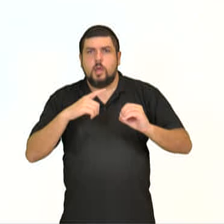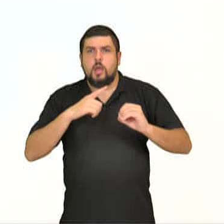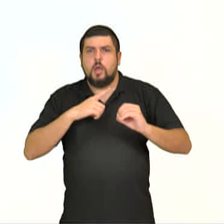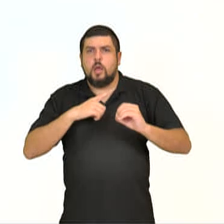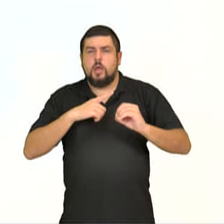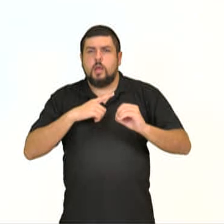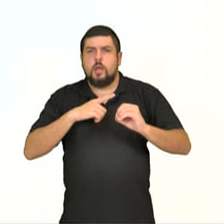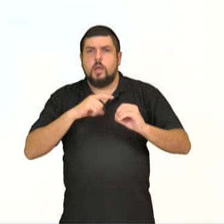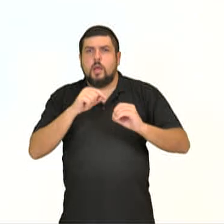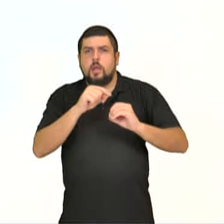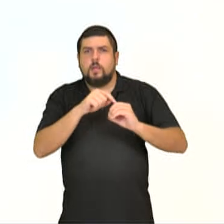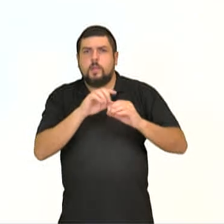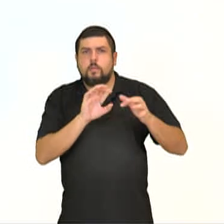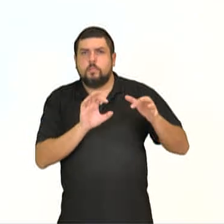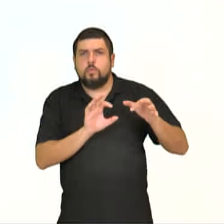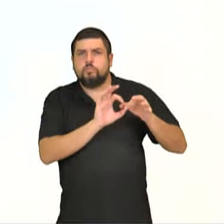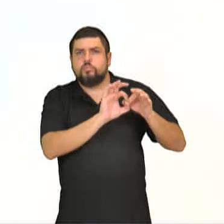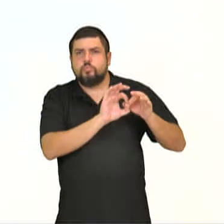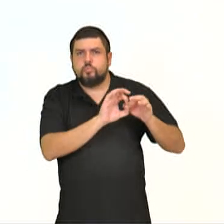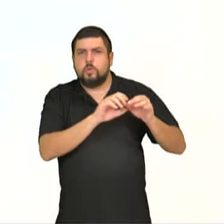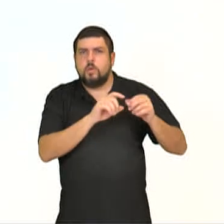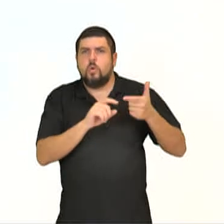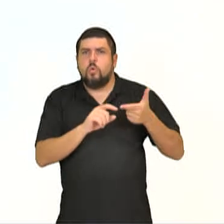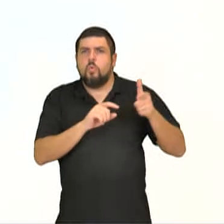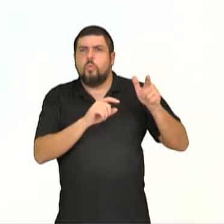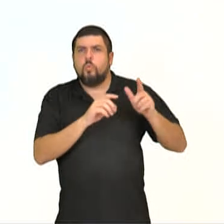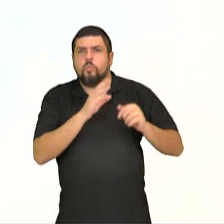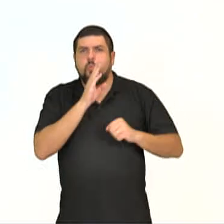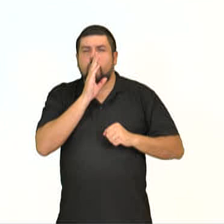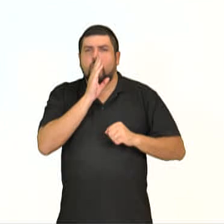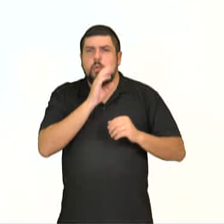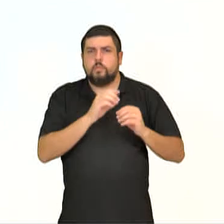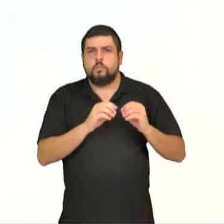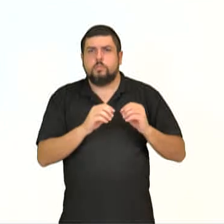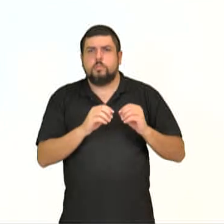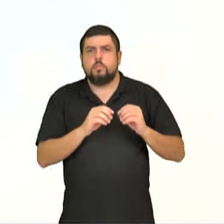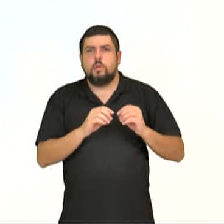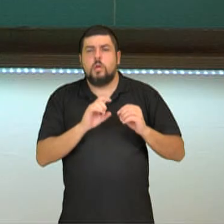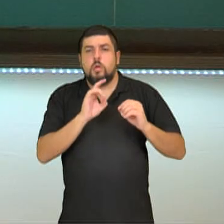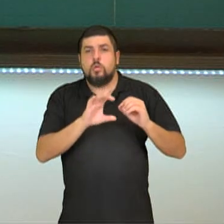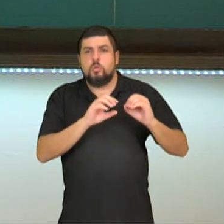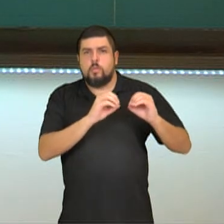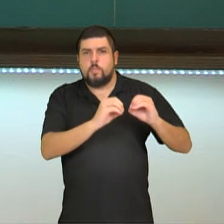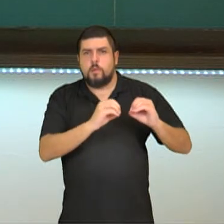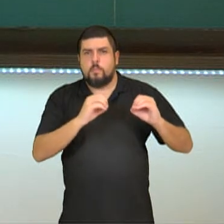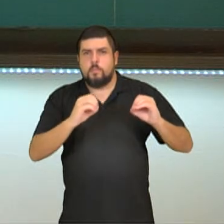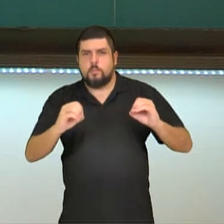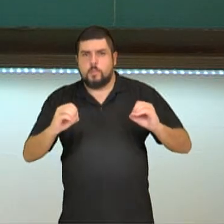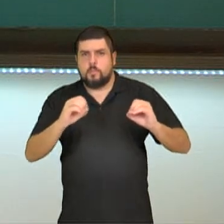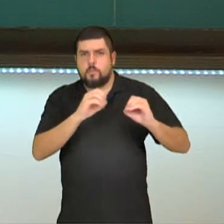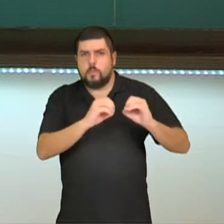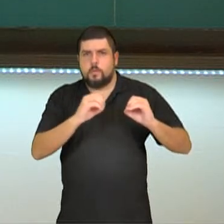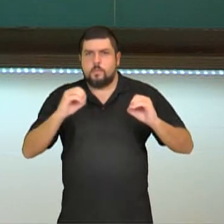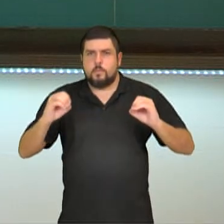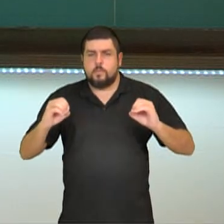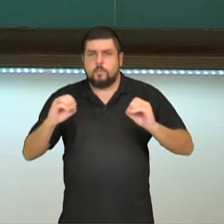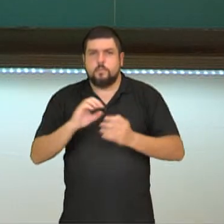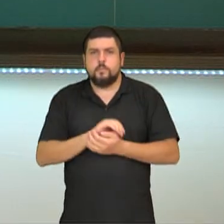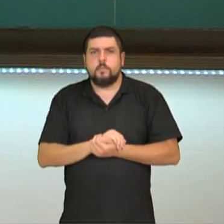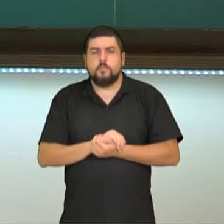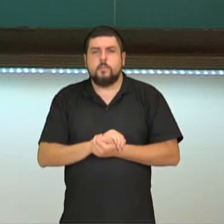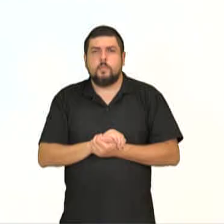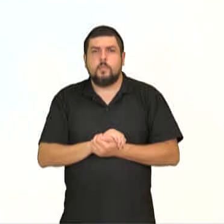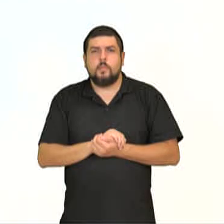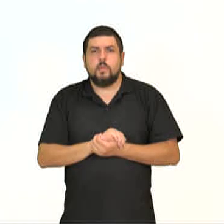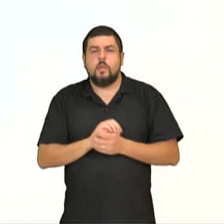carga com ninguém de fora, só participa as três no processo. Só as três esferas participam do processo, tá?